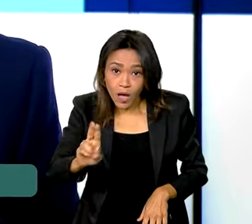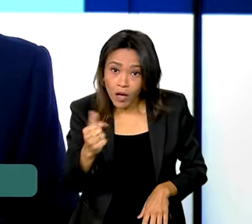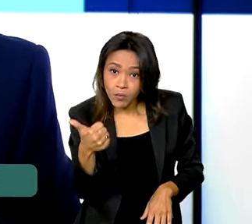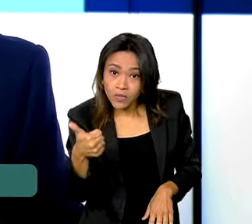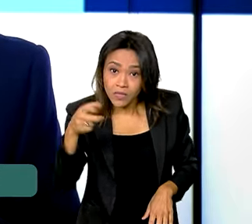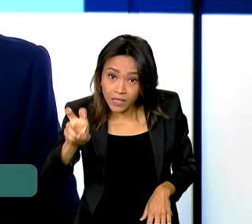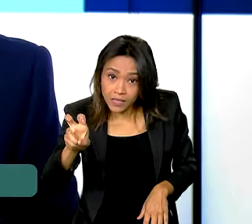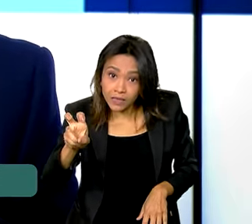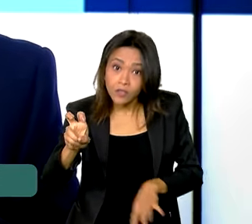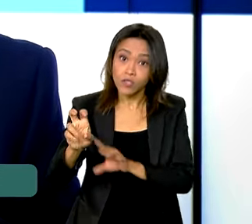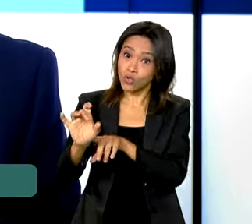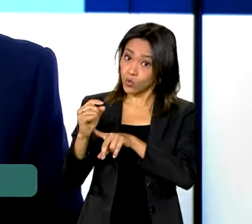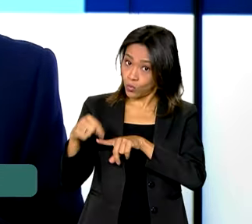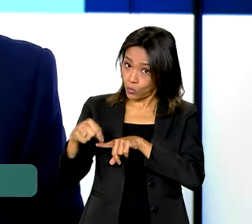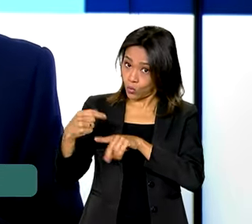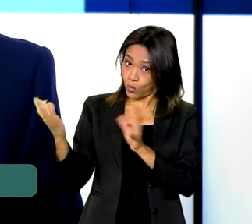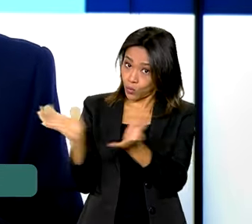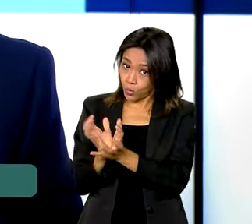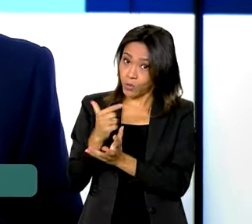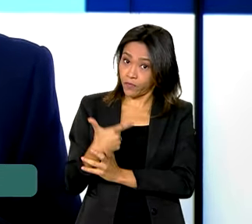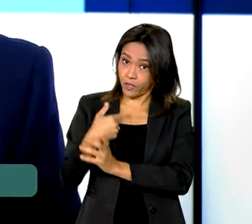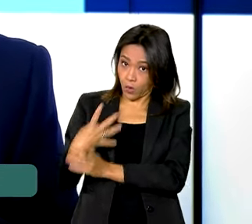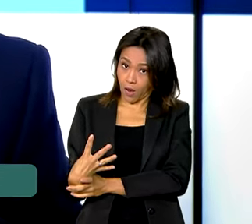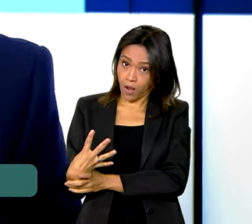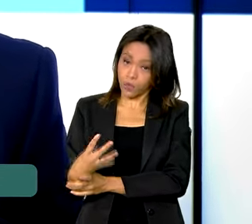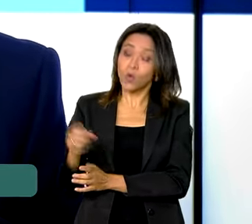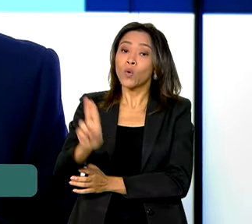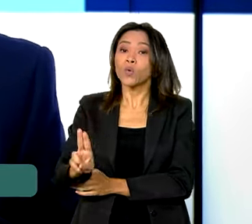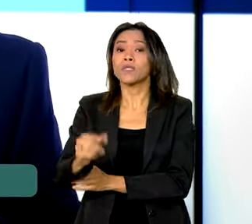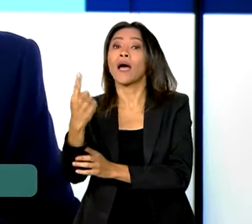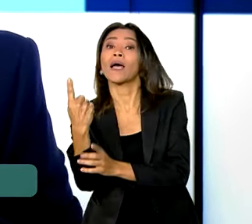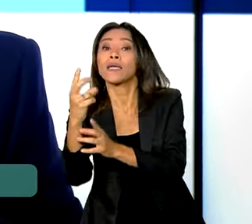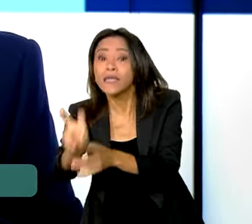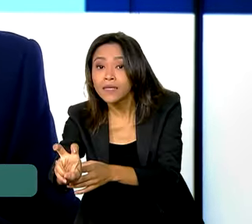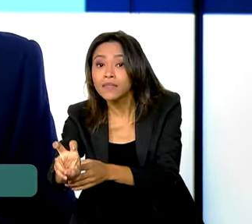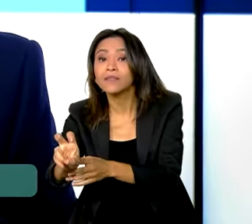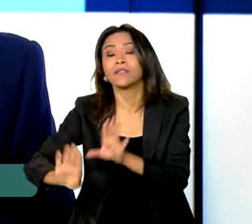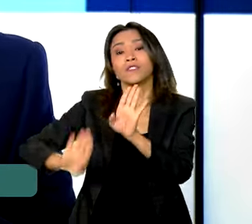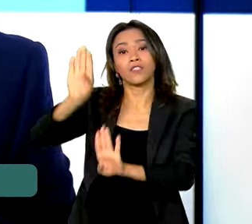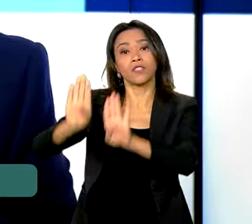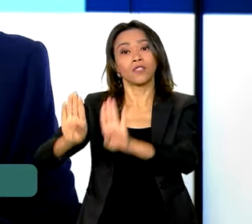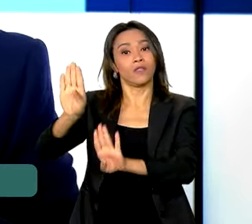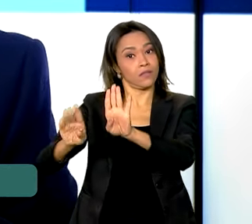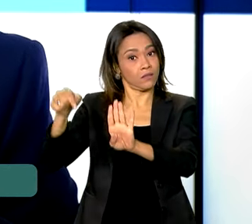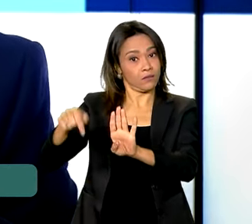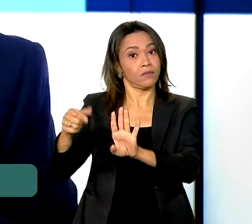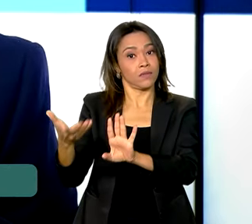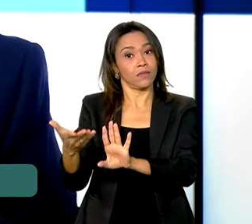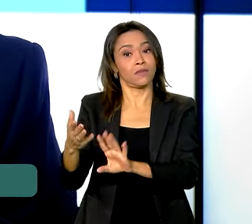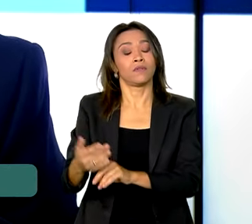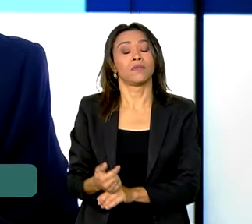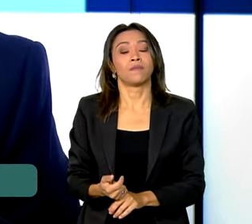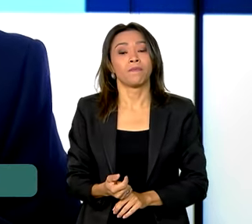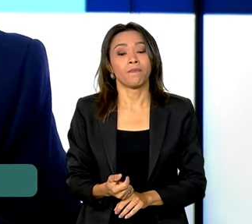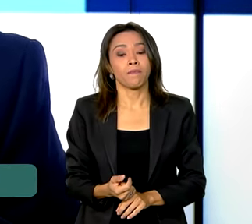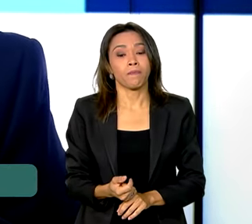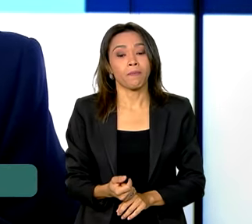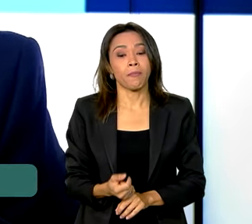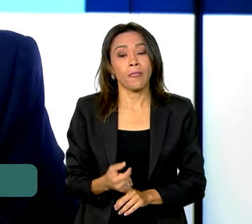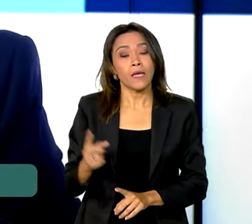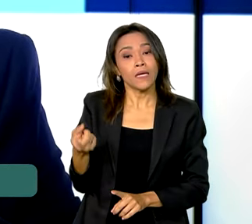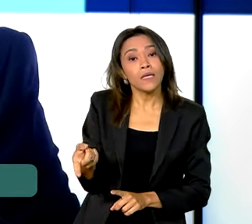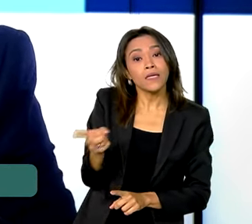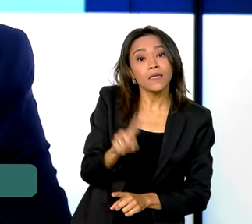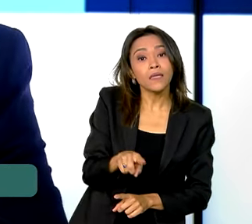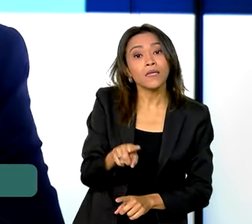dos 24, se otimizarmos 15 que estavam em relicitação ou em desequilíbrio grave e